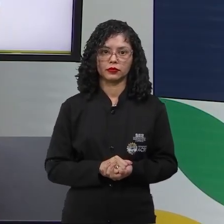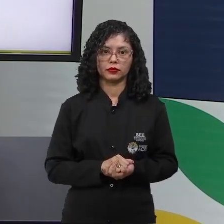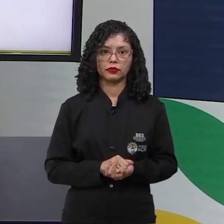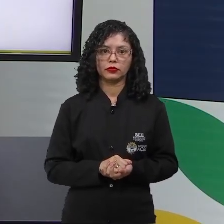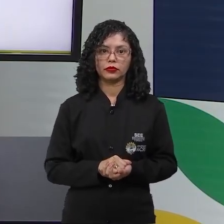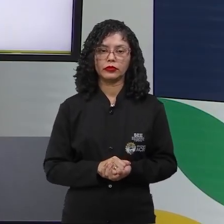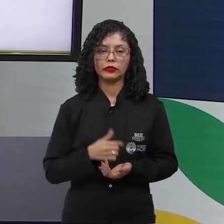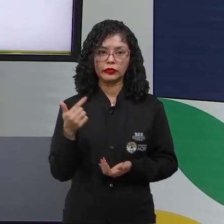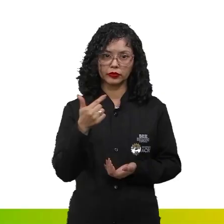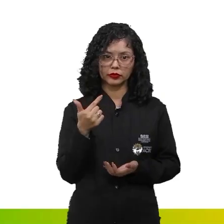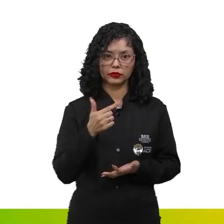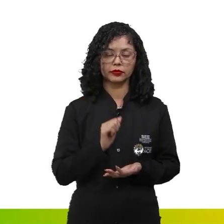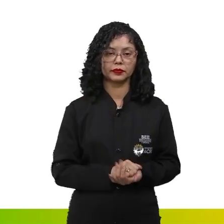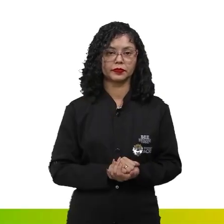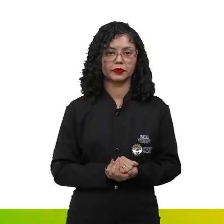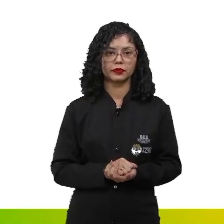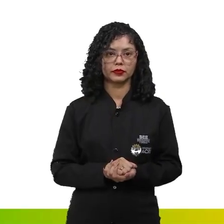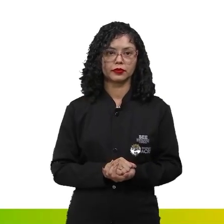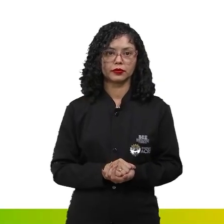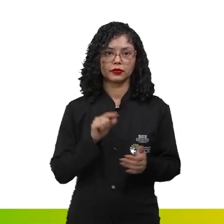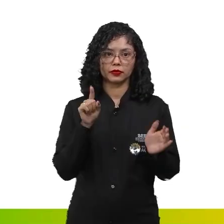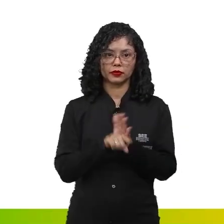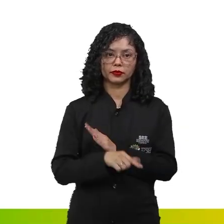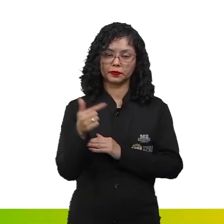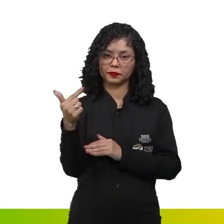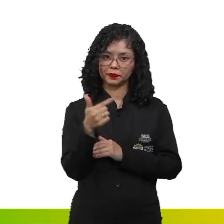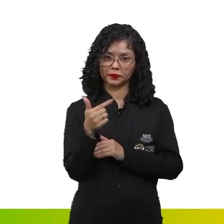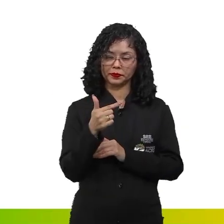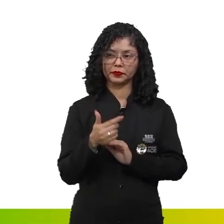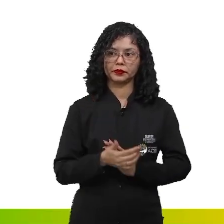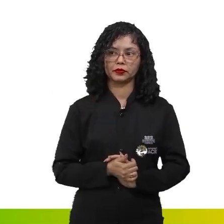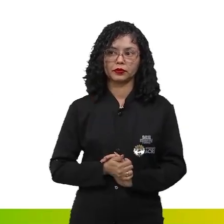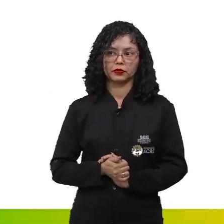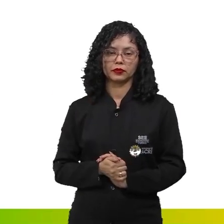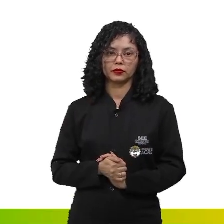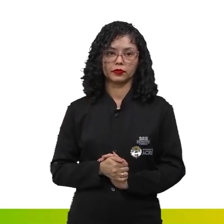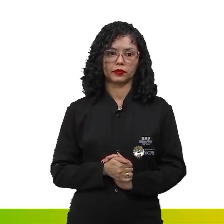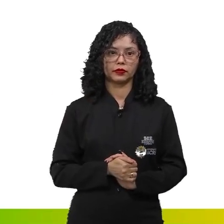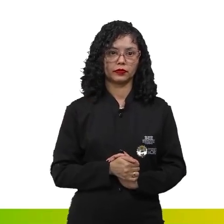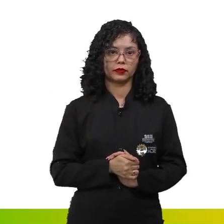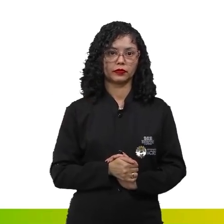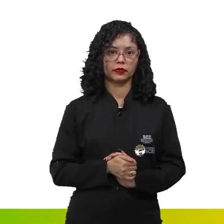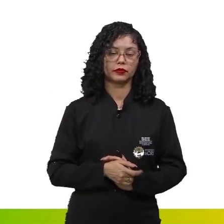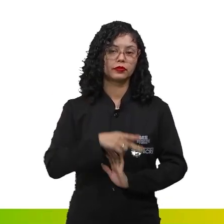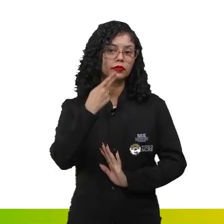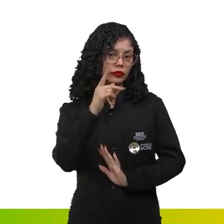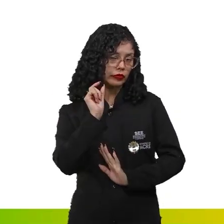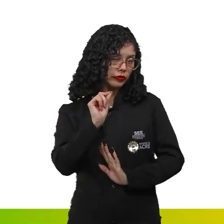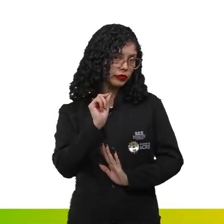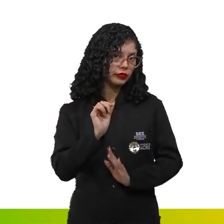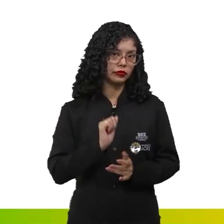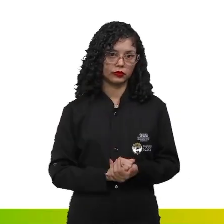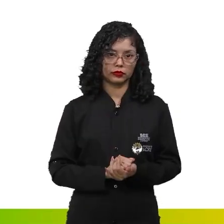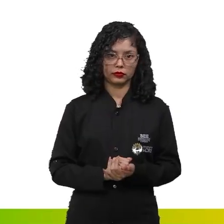Vamos para a questão número 2? Vamos lá. Questão número 2 diz o seguinte: